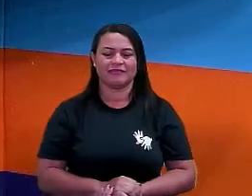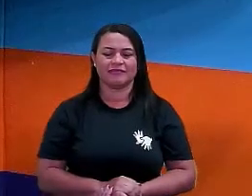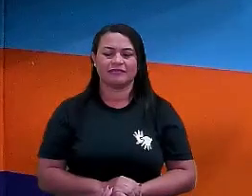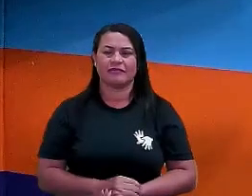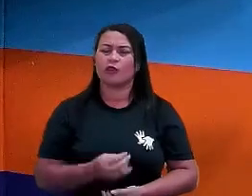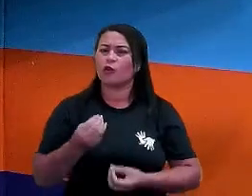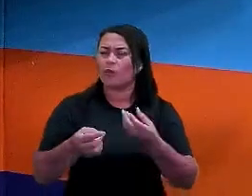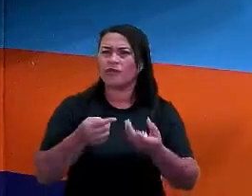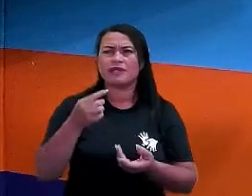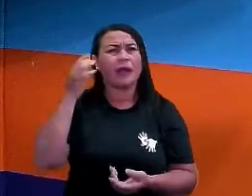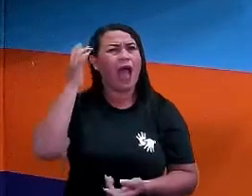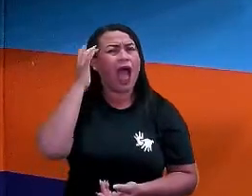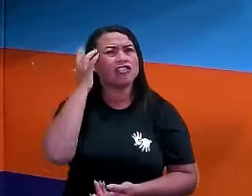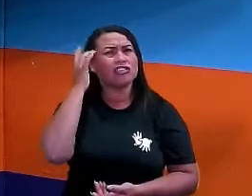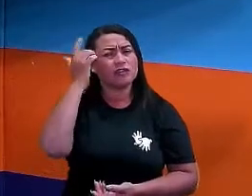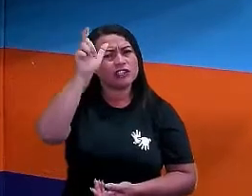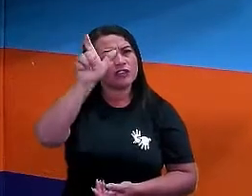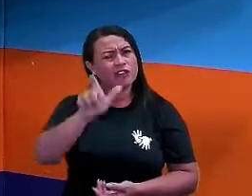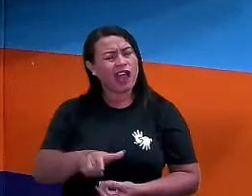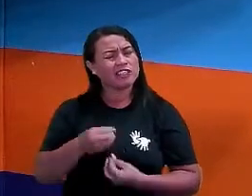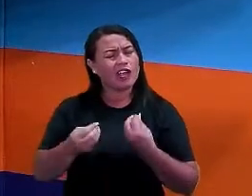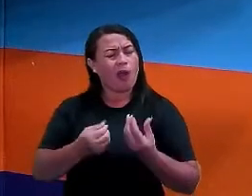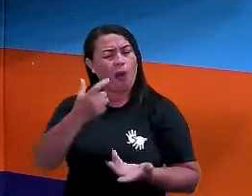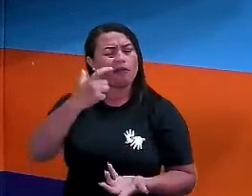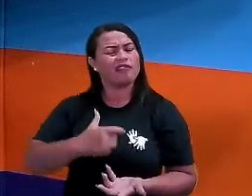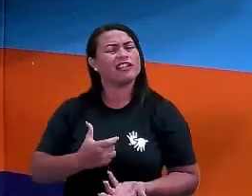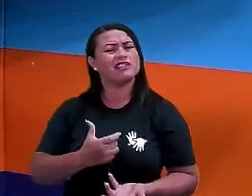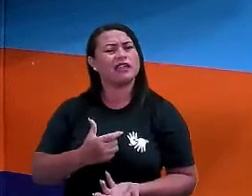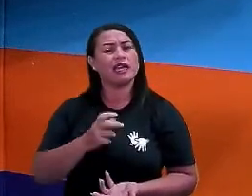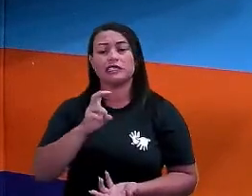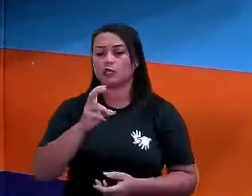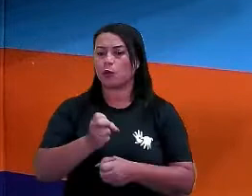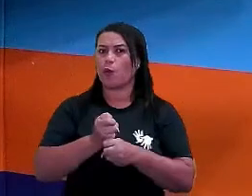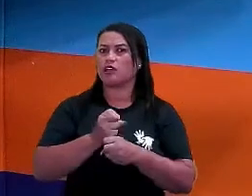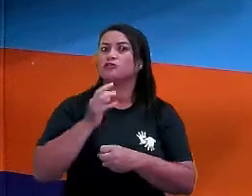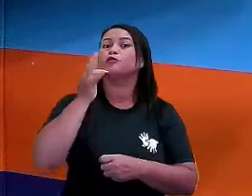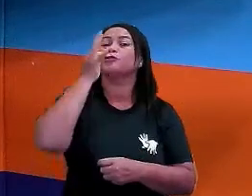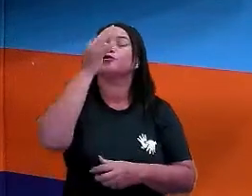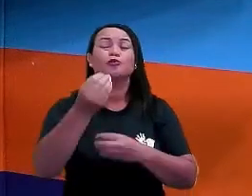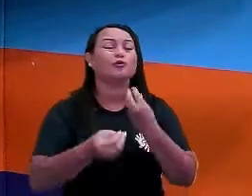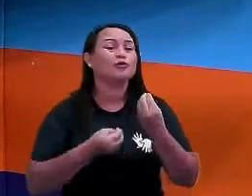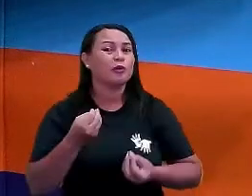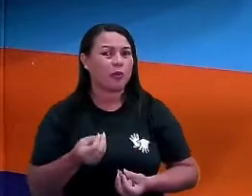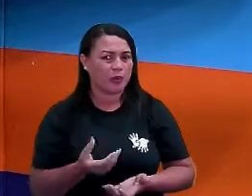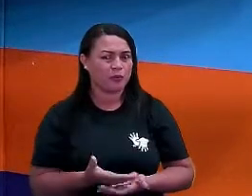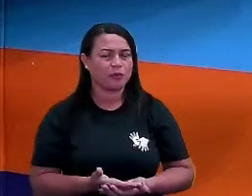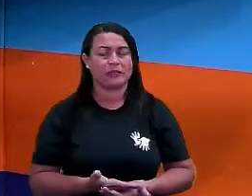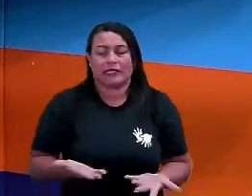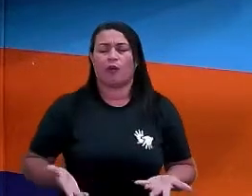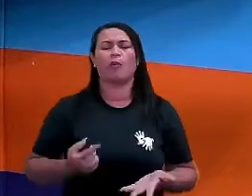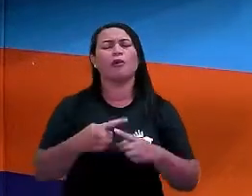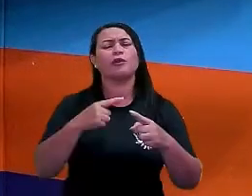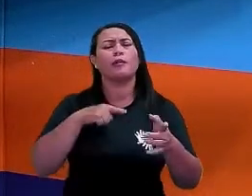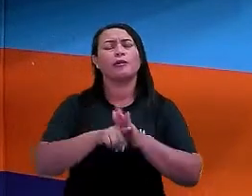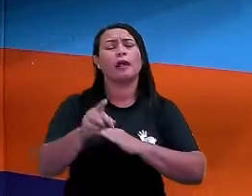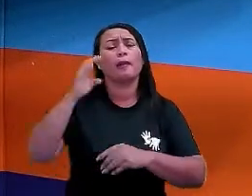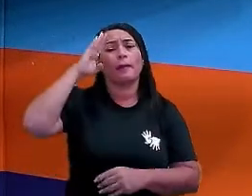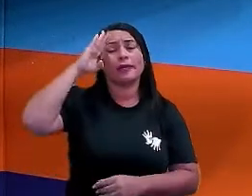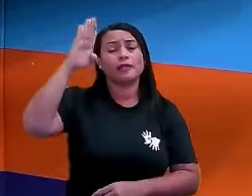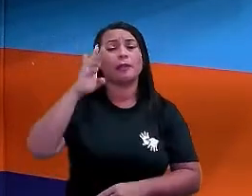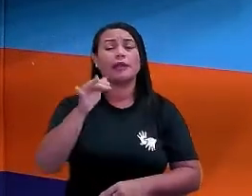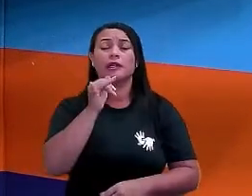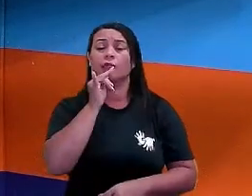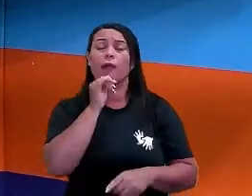Como você se vê daqui a 5 anos? Por que eu trouxe essa pergunta? Porque, gente, principalmente quando vai se fazer entrevistas